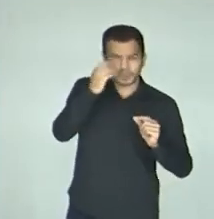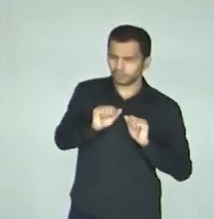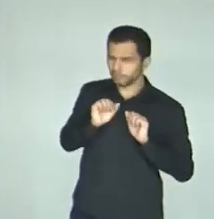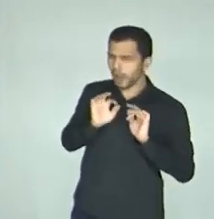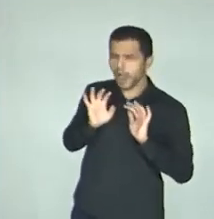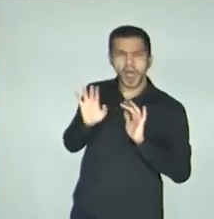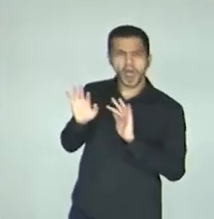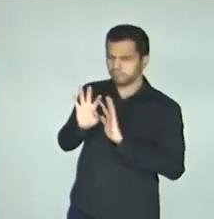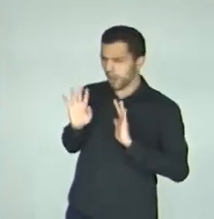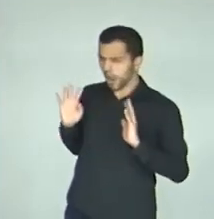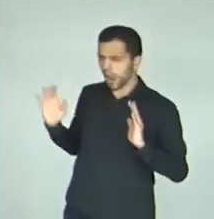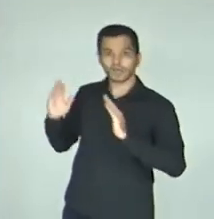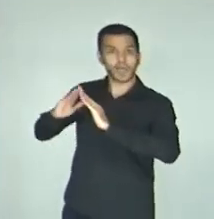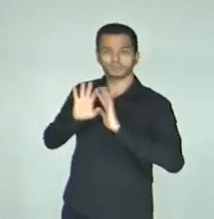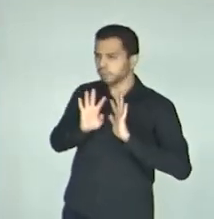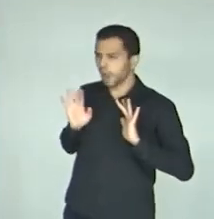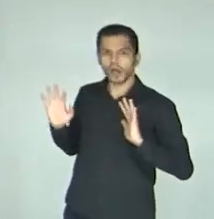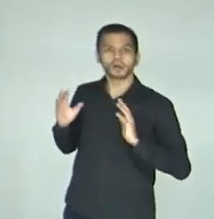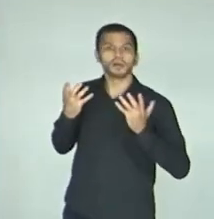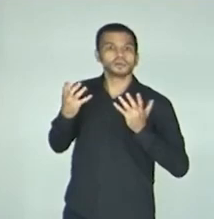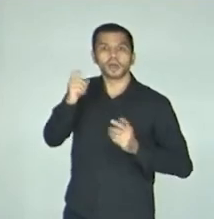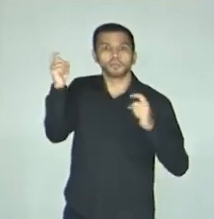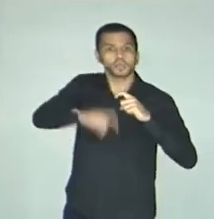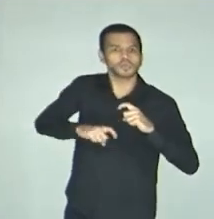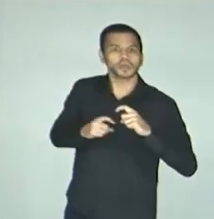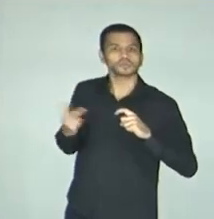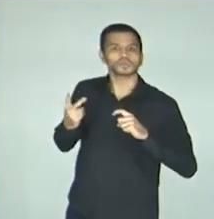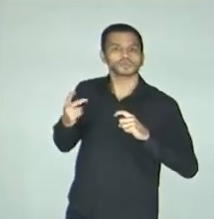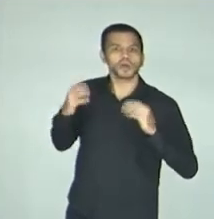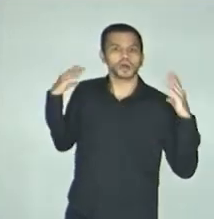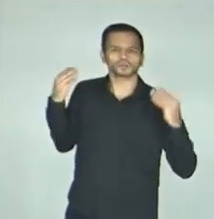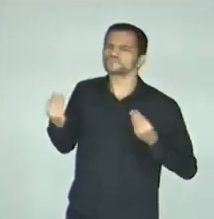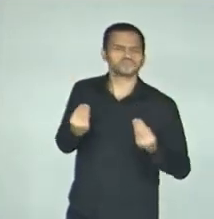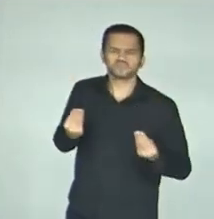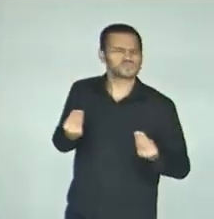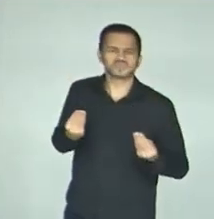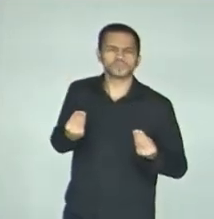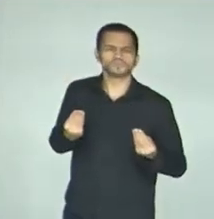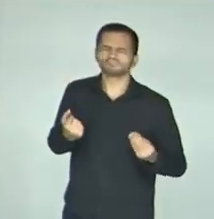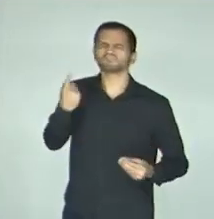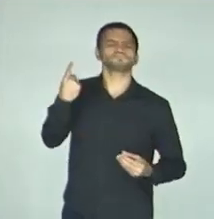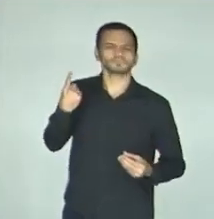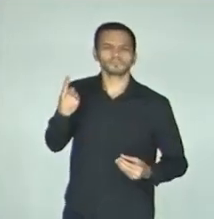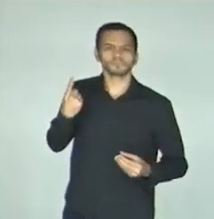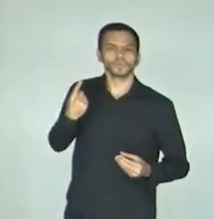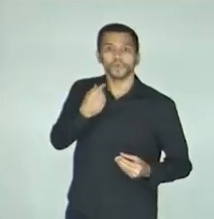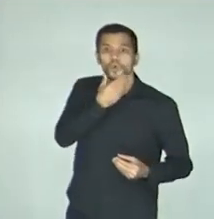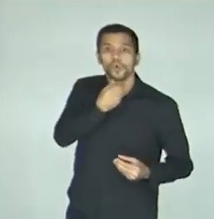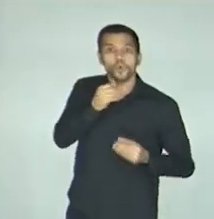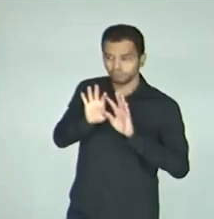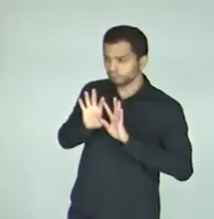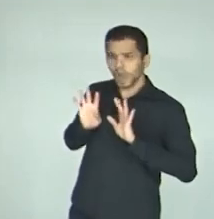que querem relações homoafetivas com esses dois anjos Ah e eles estão ali querendo